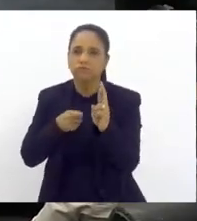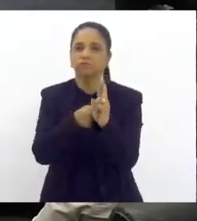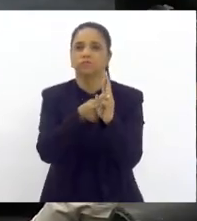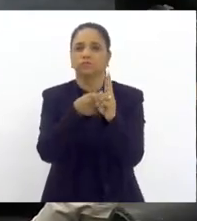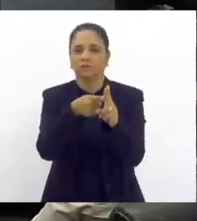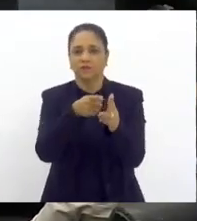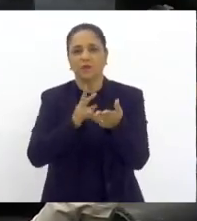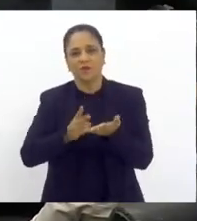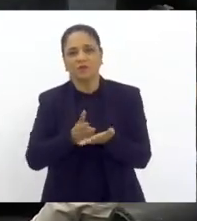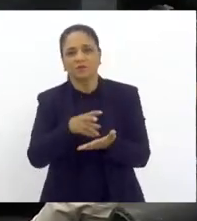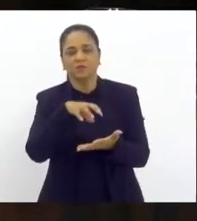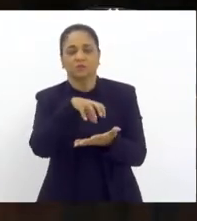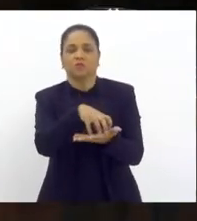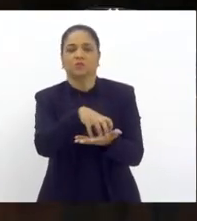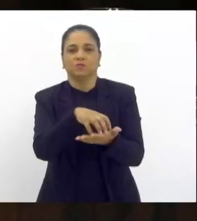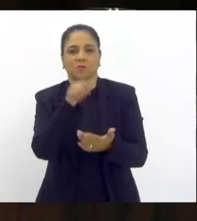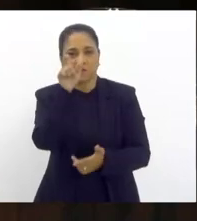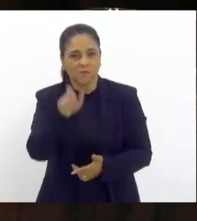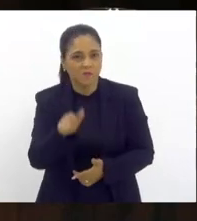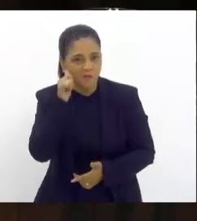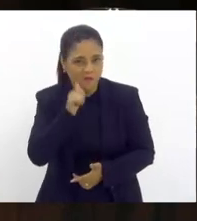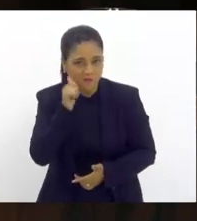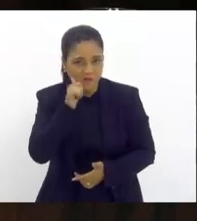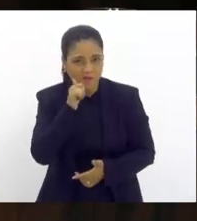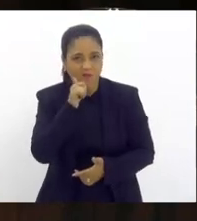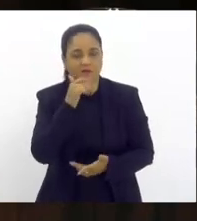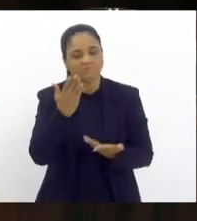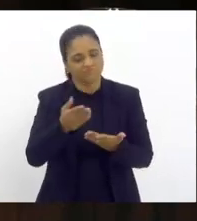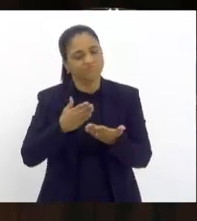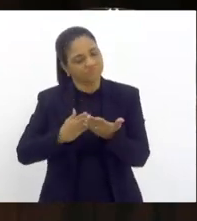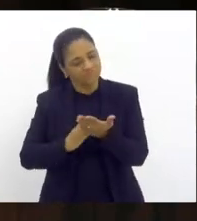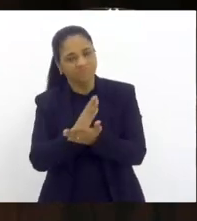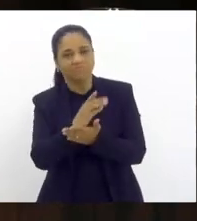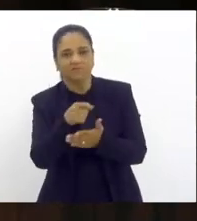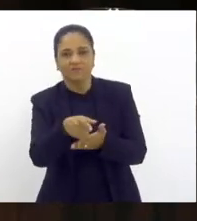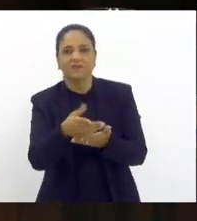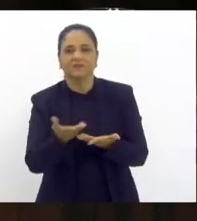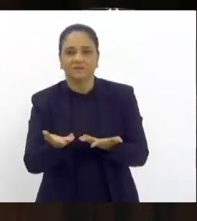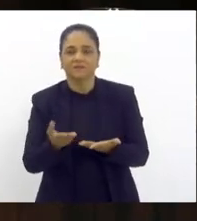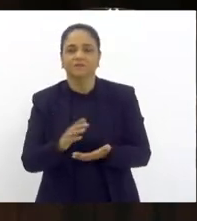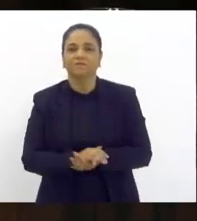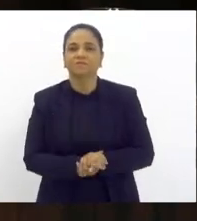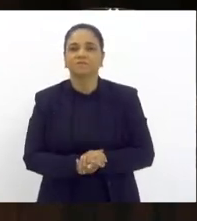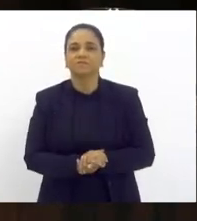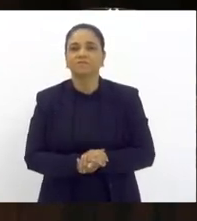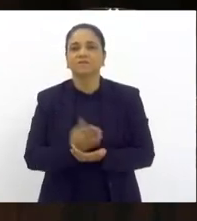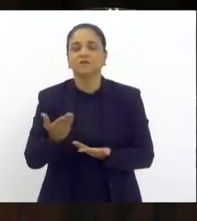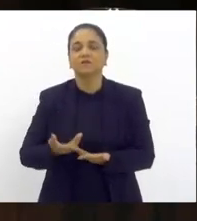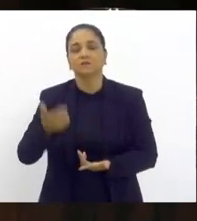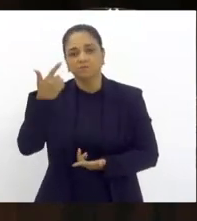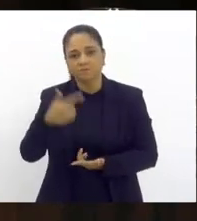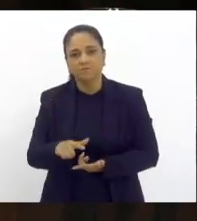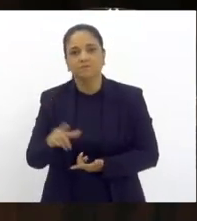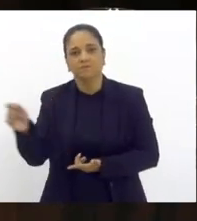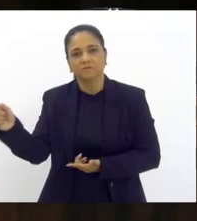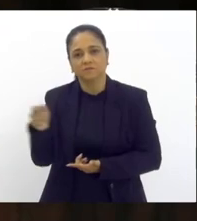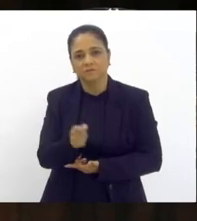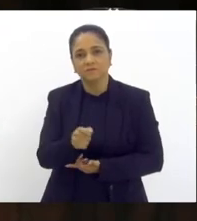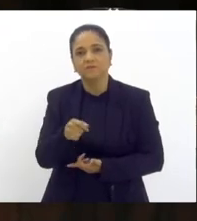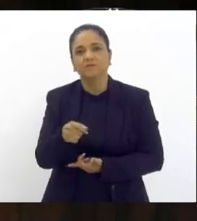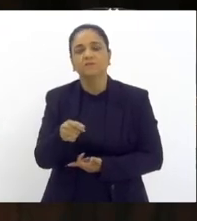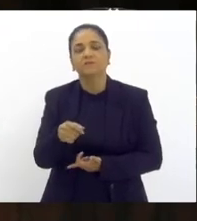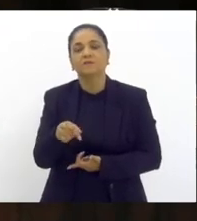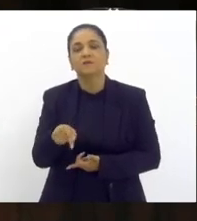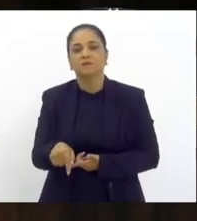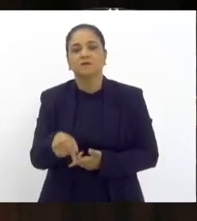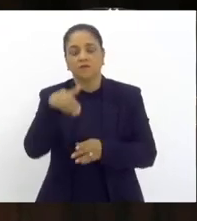mulheres. Obrigada. Obrigada, deputada Renata. Está deferido o seu pedido. Vamos chamar aqui para fazer a